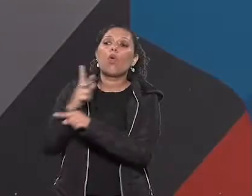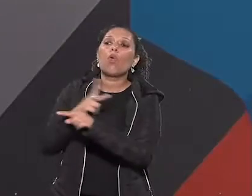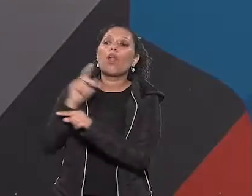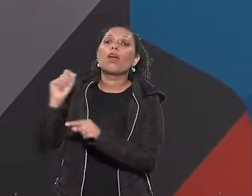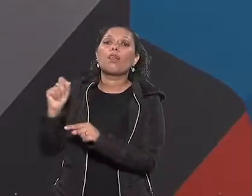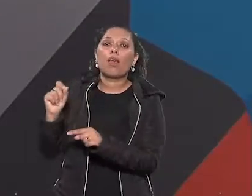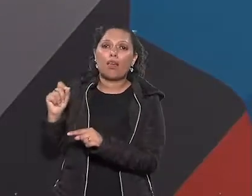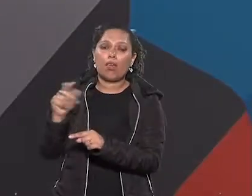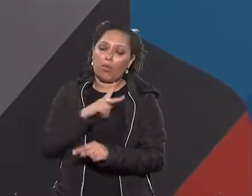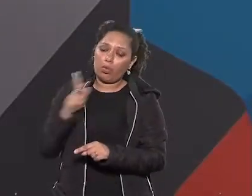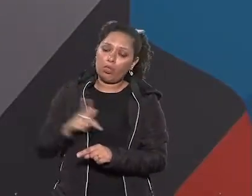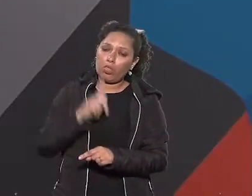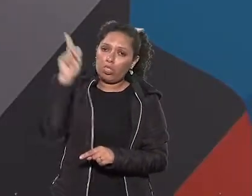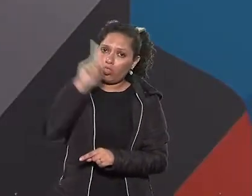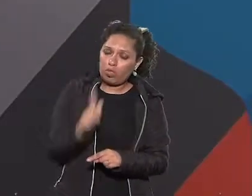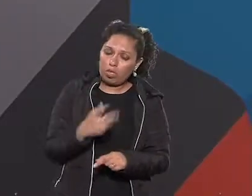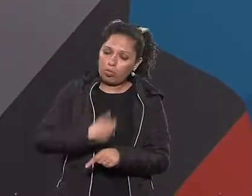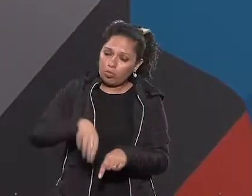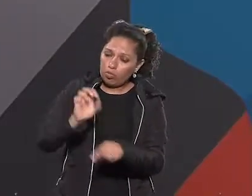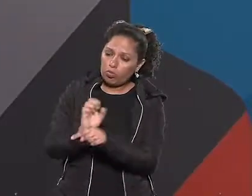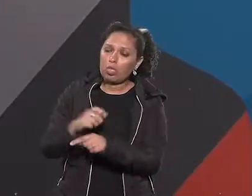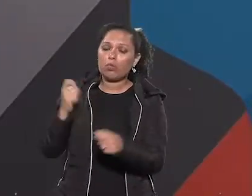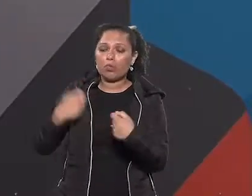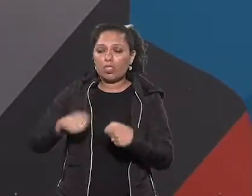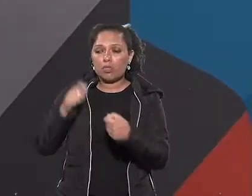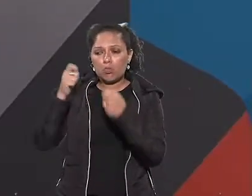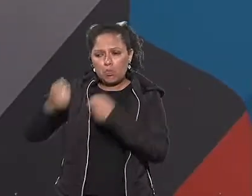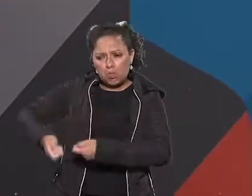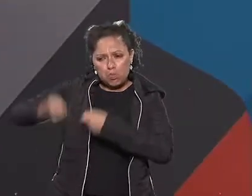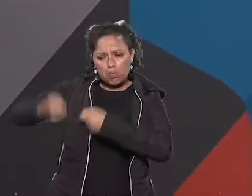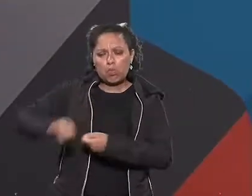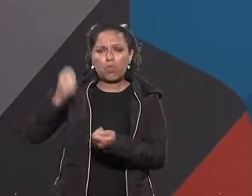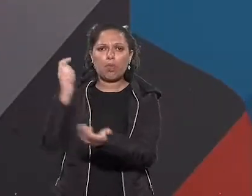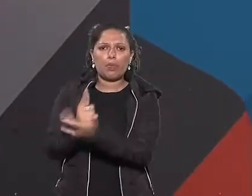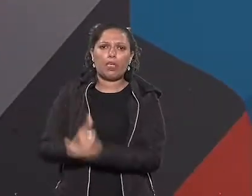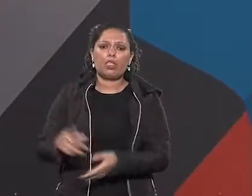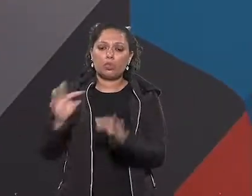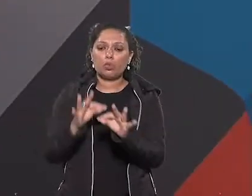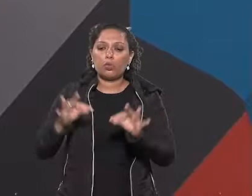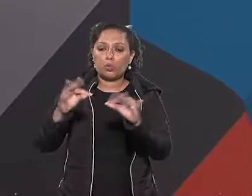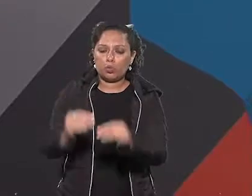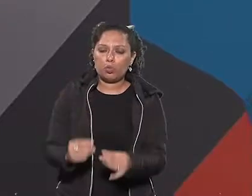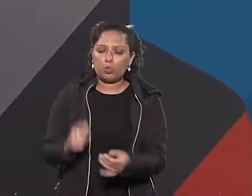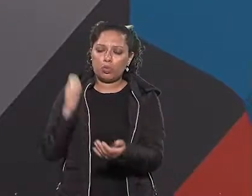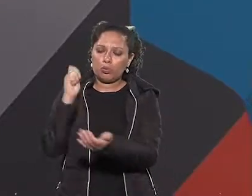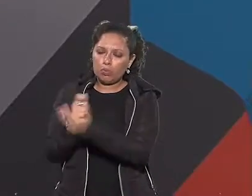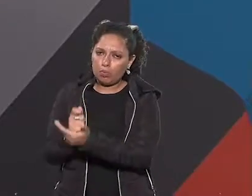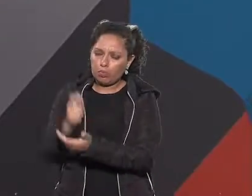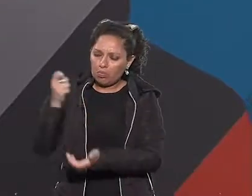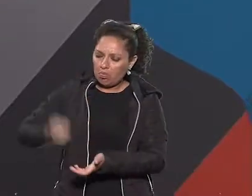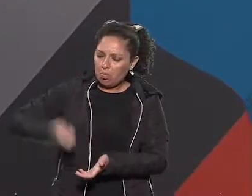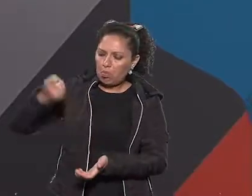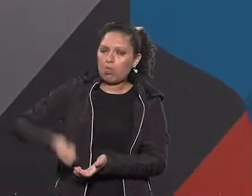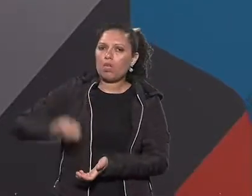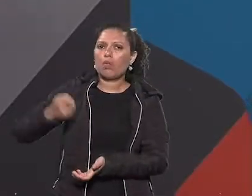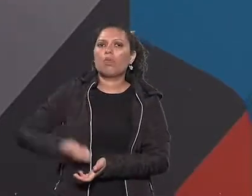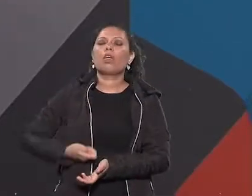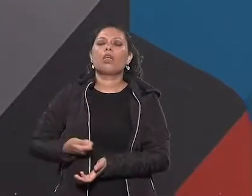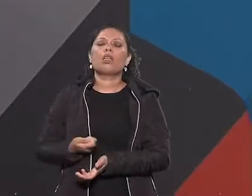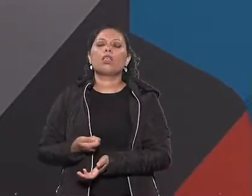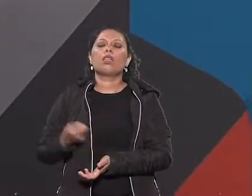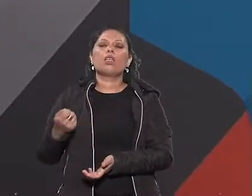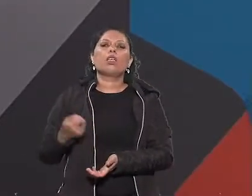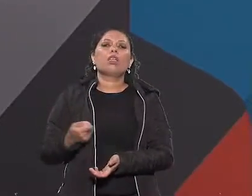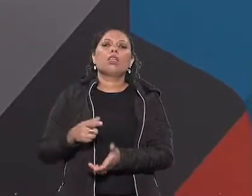da Procuradoria-Geral do Estado. Toda a regra de cobrança da dívida ativa instituída no Rio de